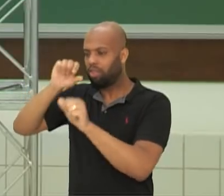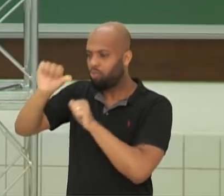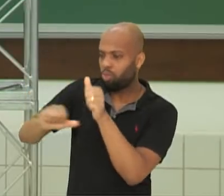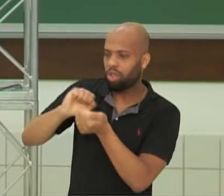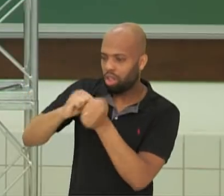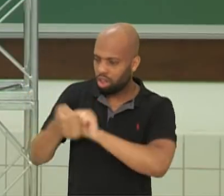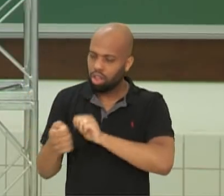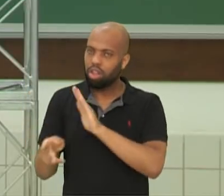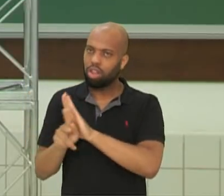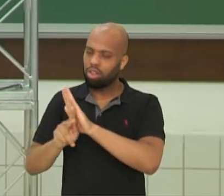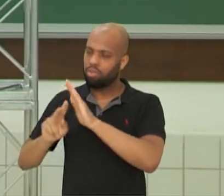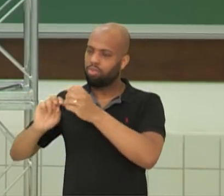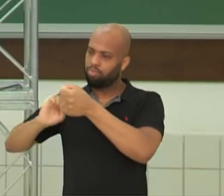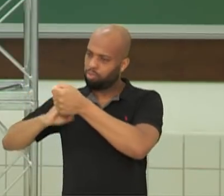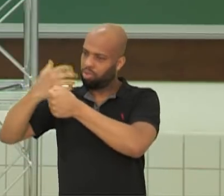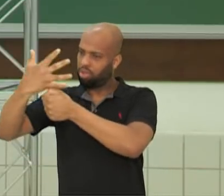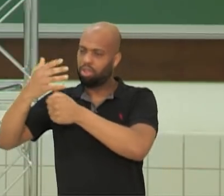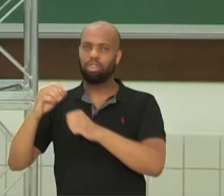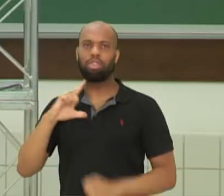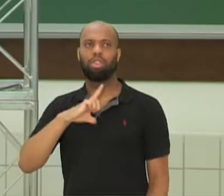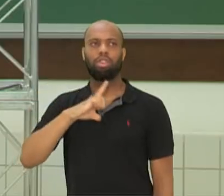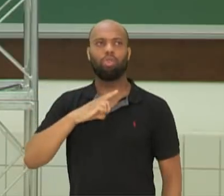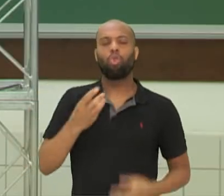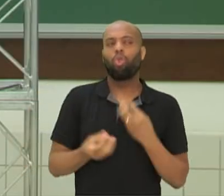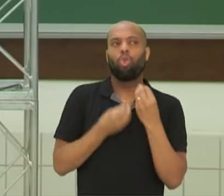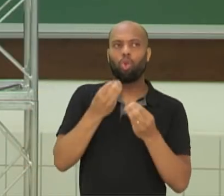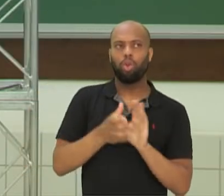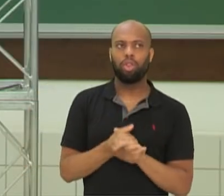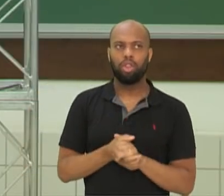em potência? É